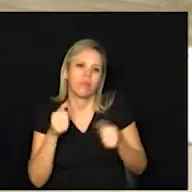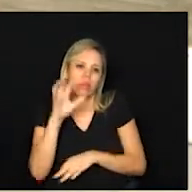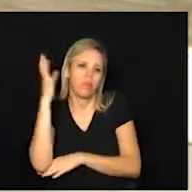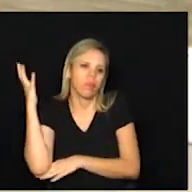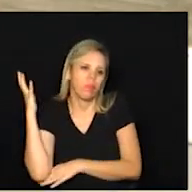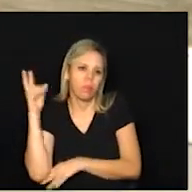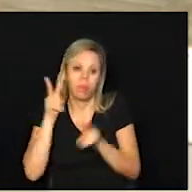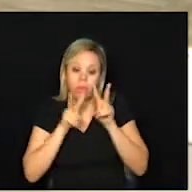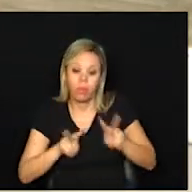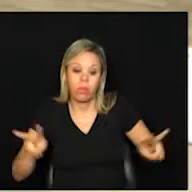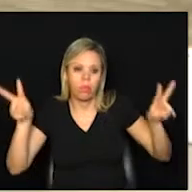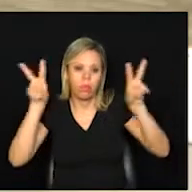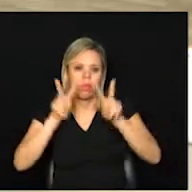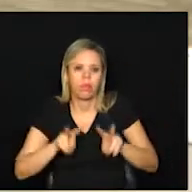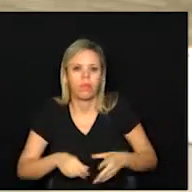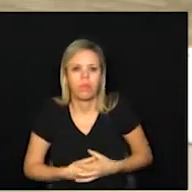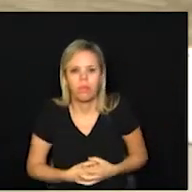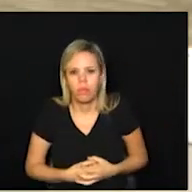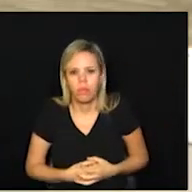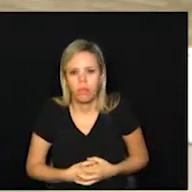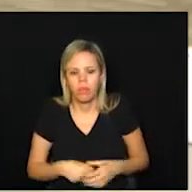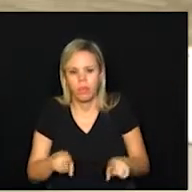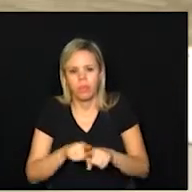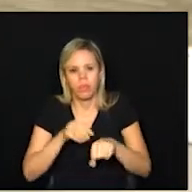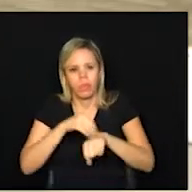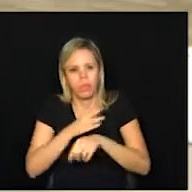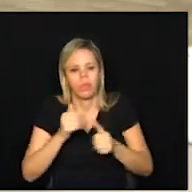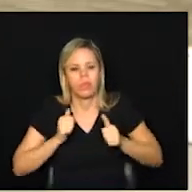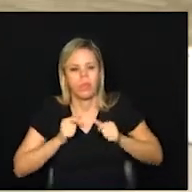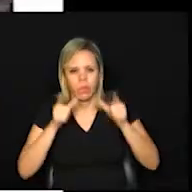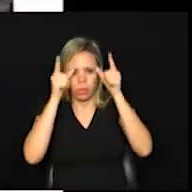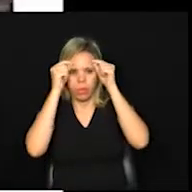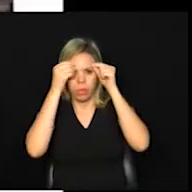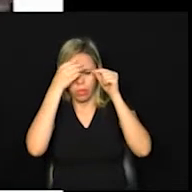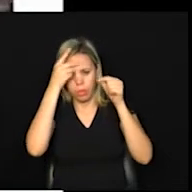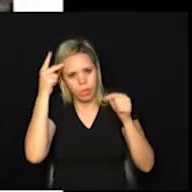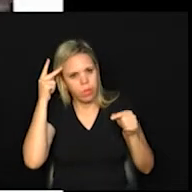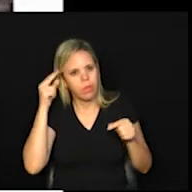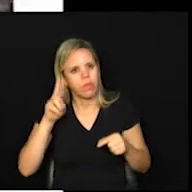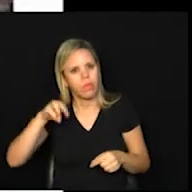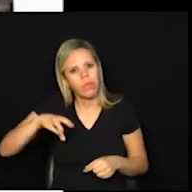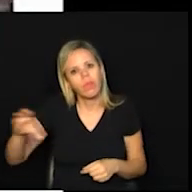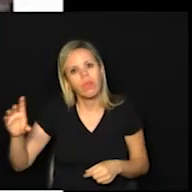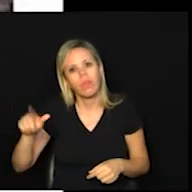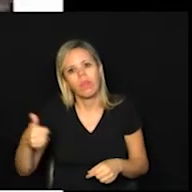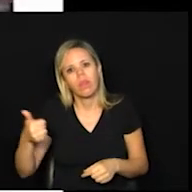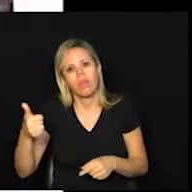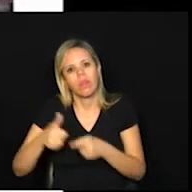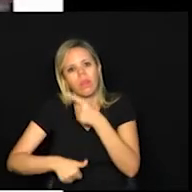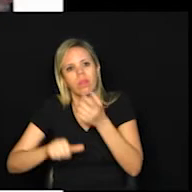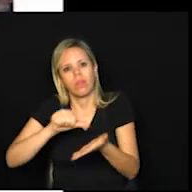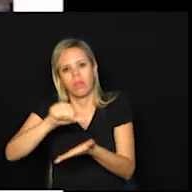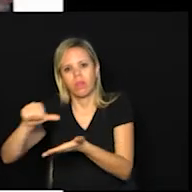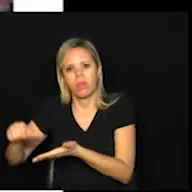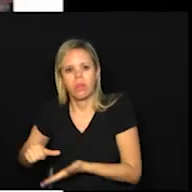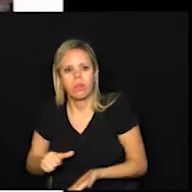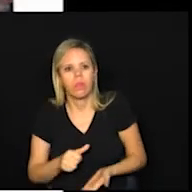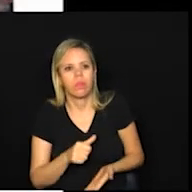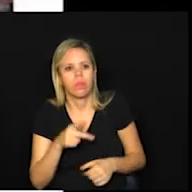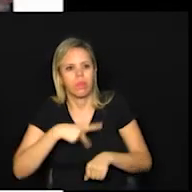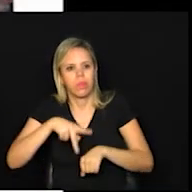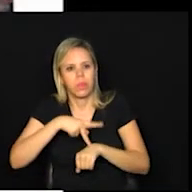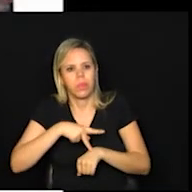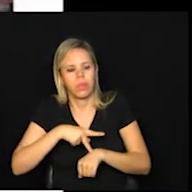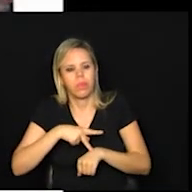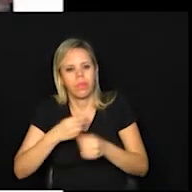ambiental, visual, né, que também traz um conforto para as pessoas. A RMC é a primeira região metropolitana do